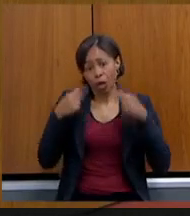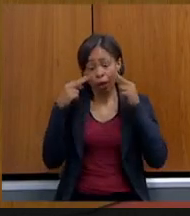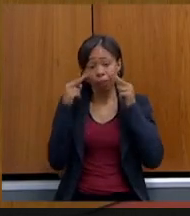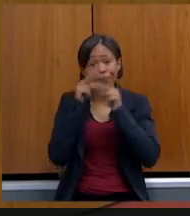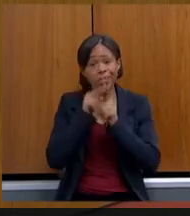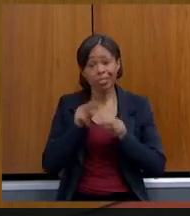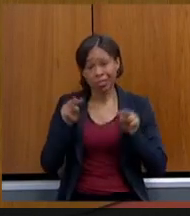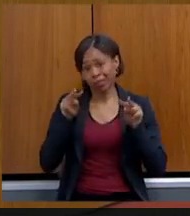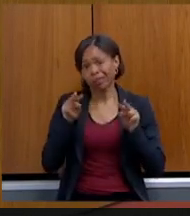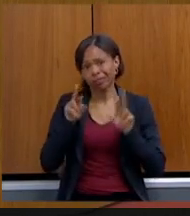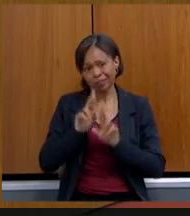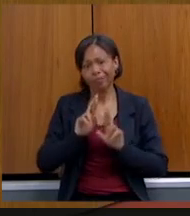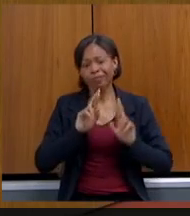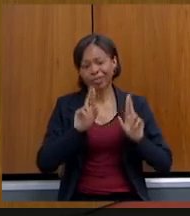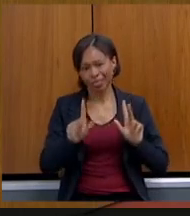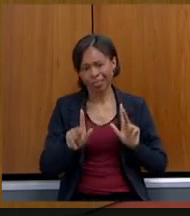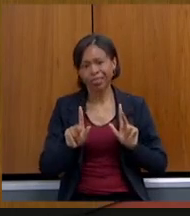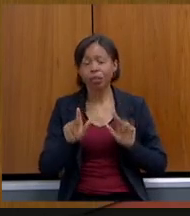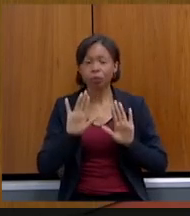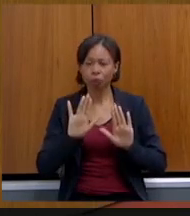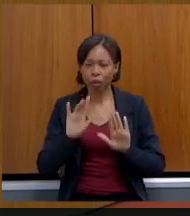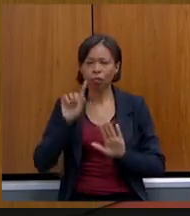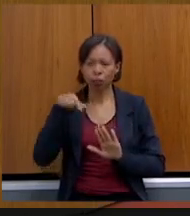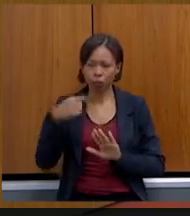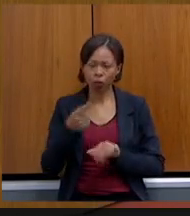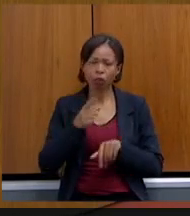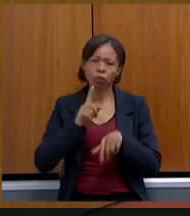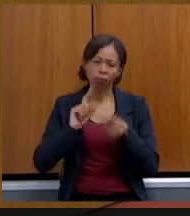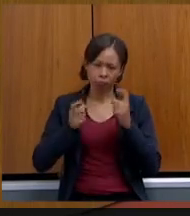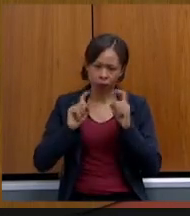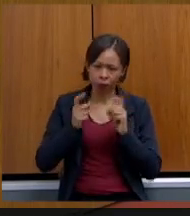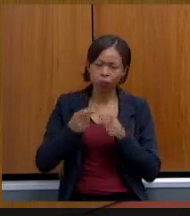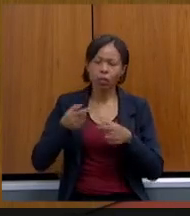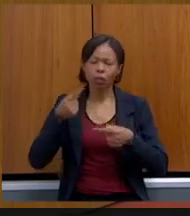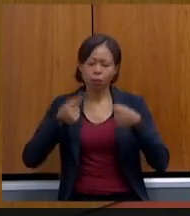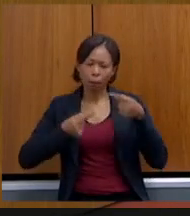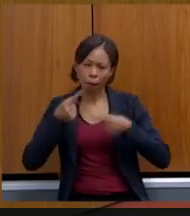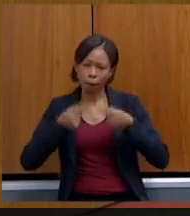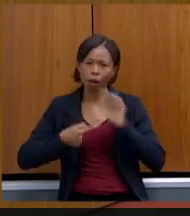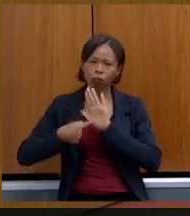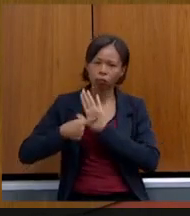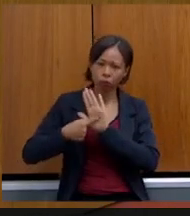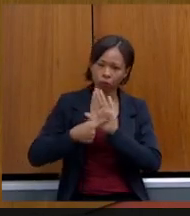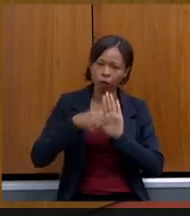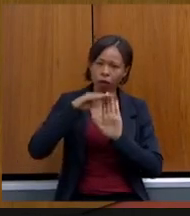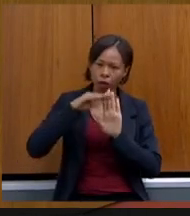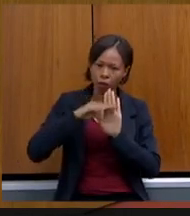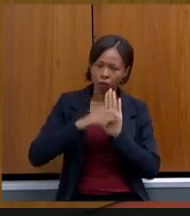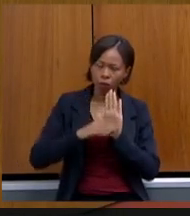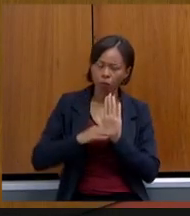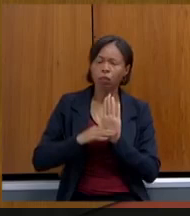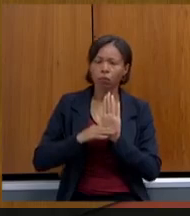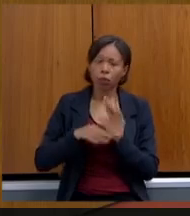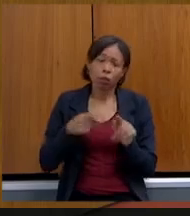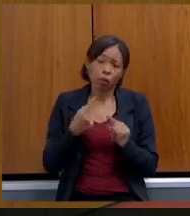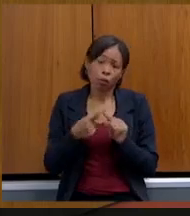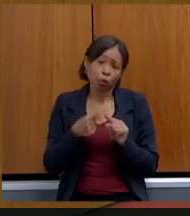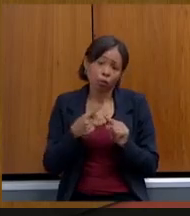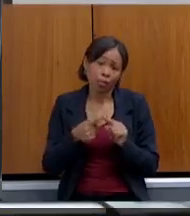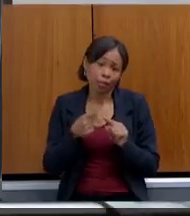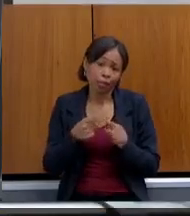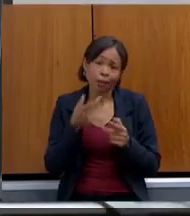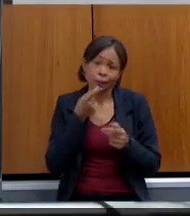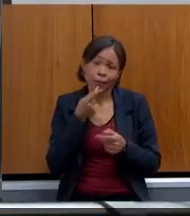visão mas toda formas vamos ter oportunidade na reunião né e discutir de apresentar porque é só atrasei aqui né